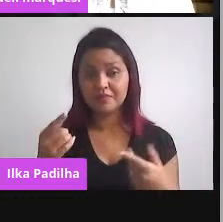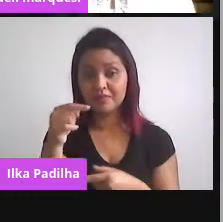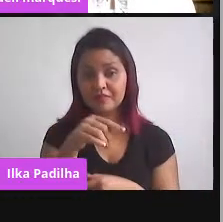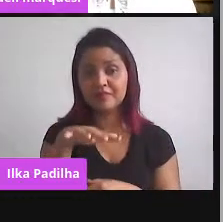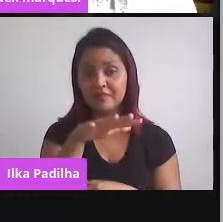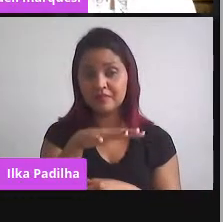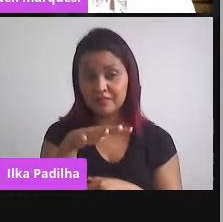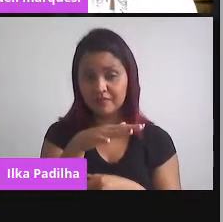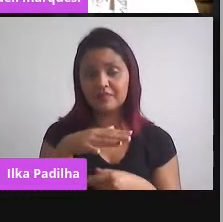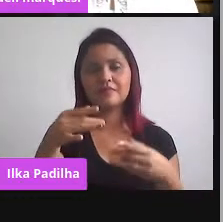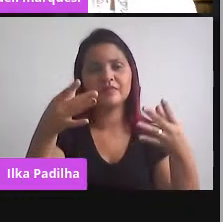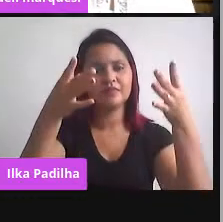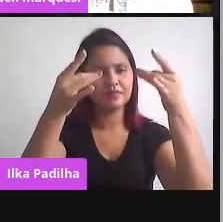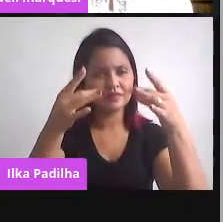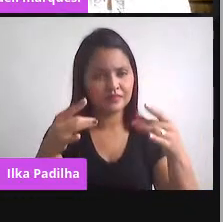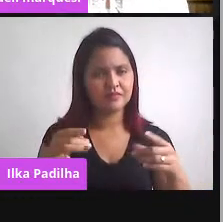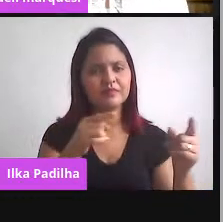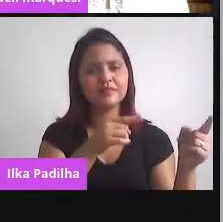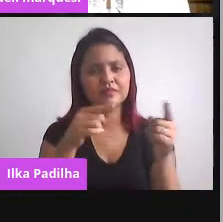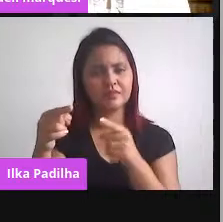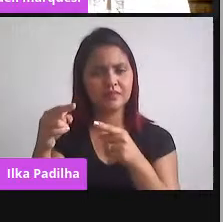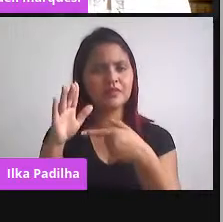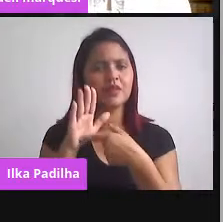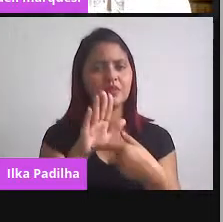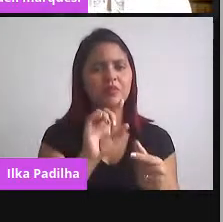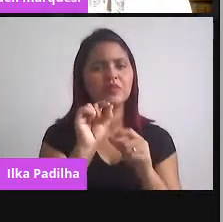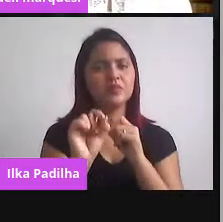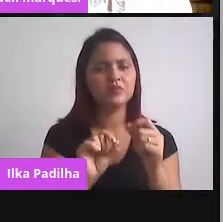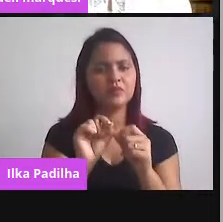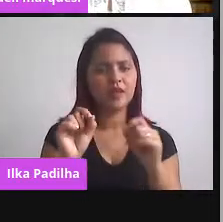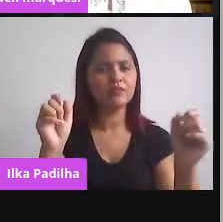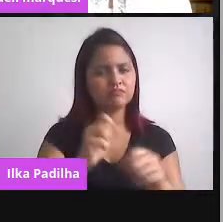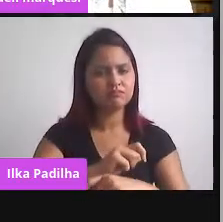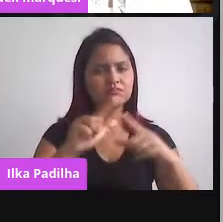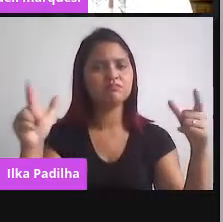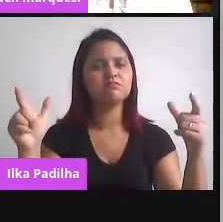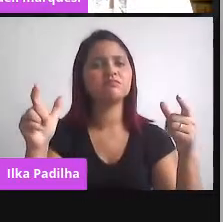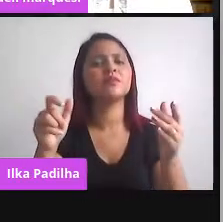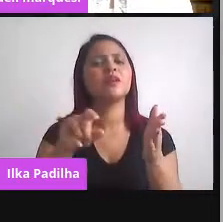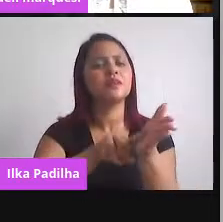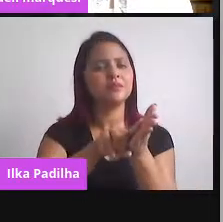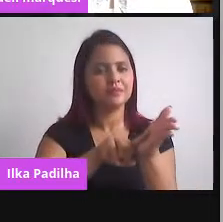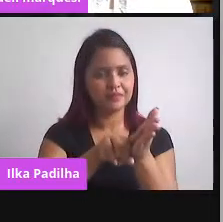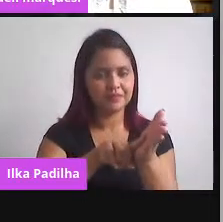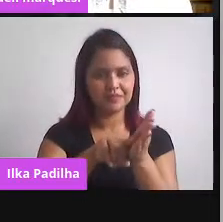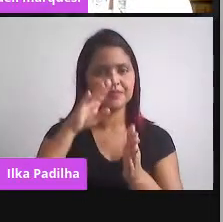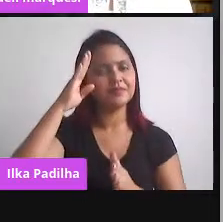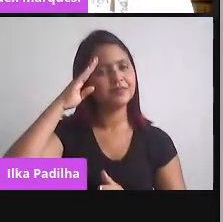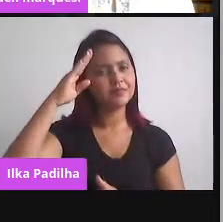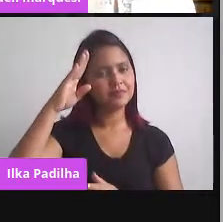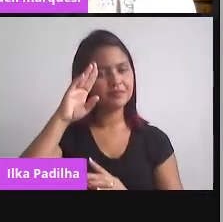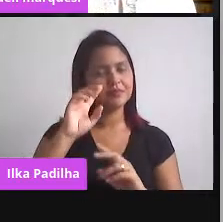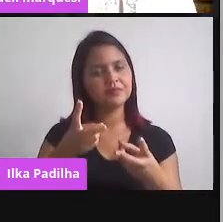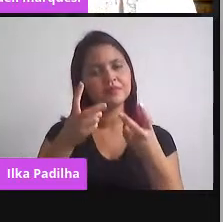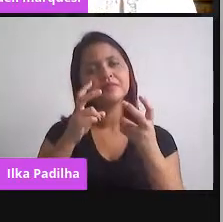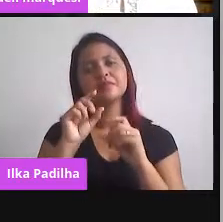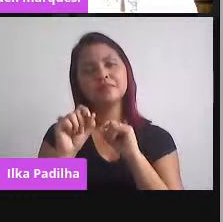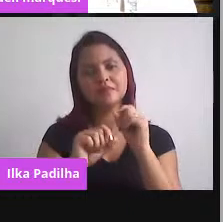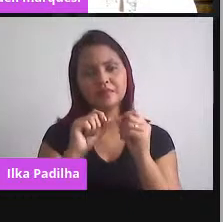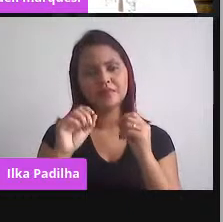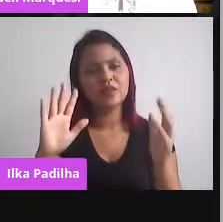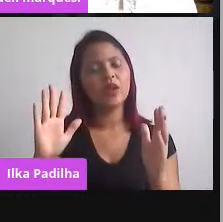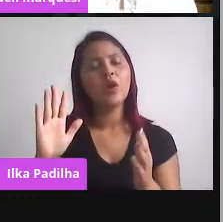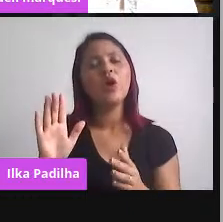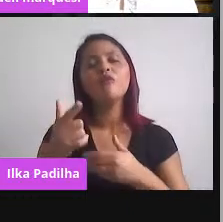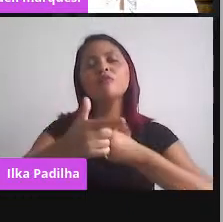assim, elas oferecem um campo muito amplo para pesquisa, principalmente verificando quais são as suas